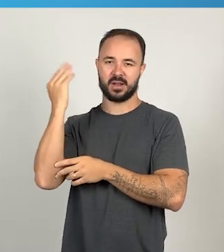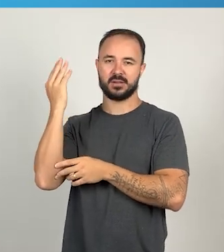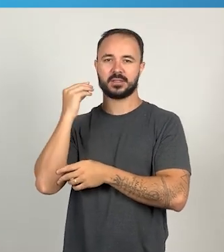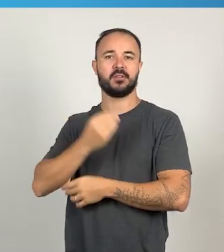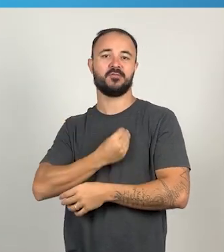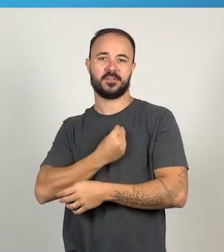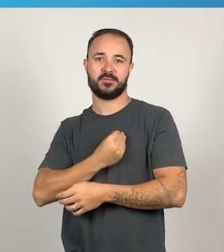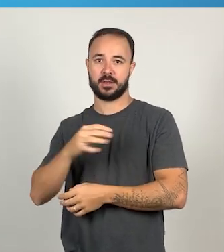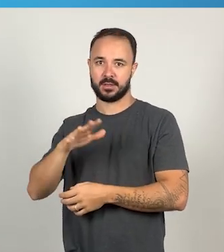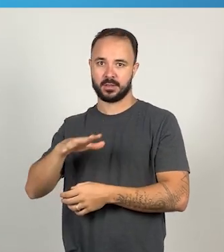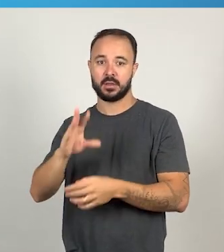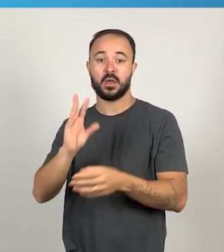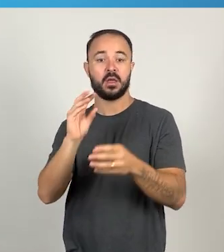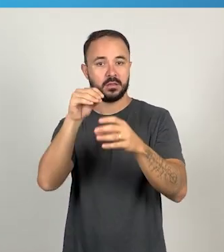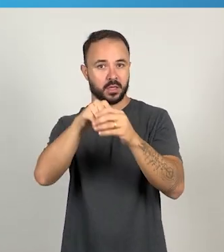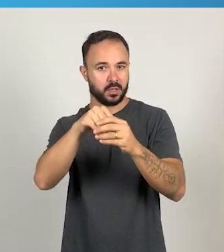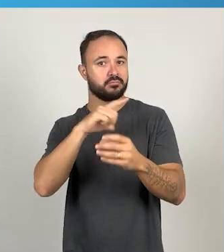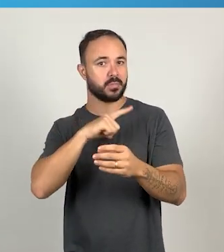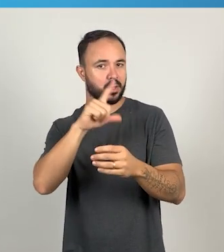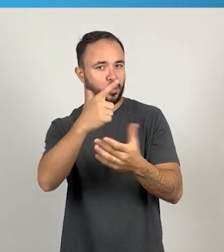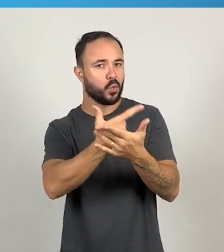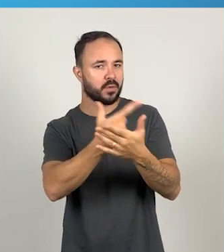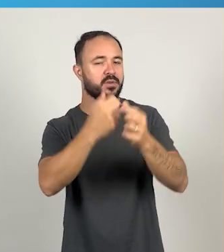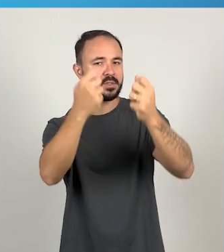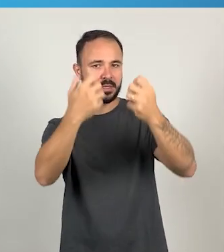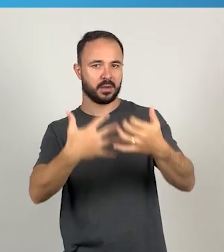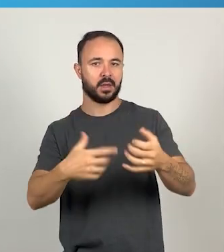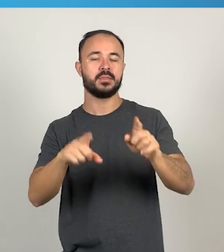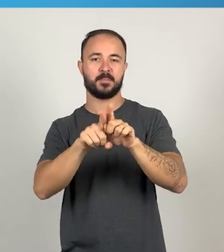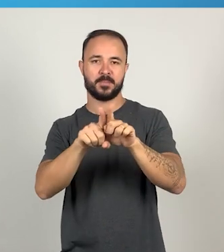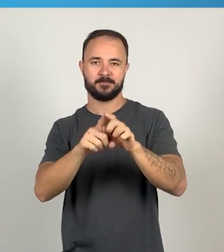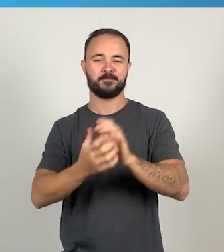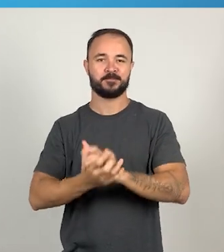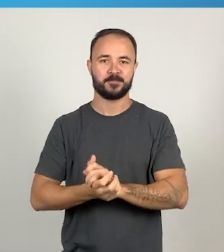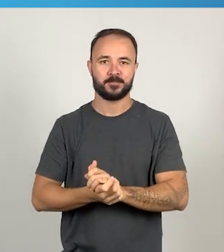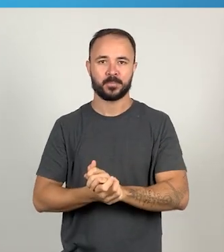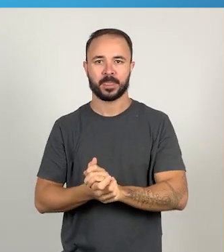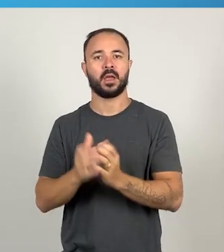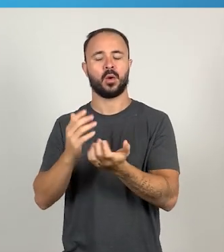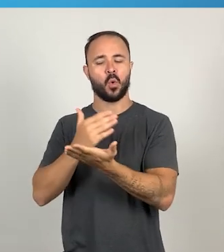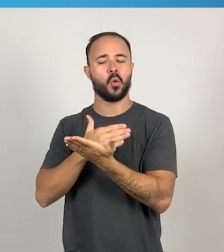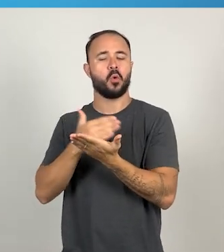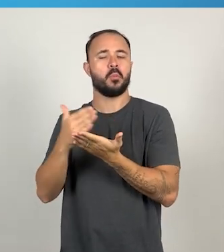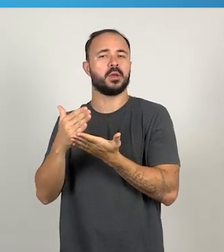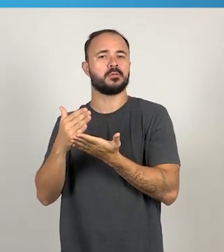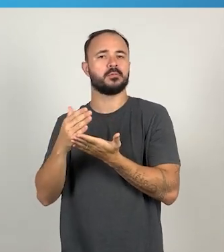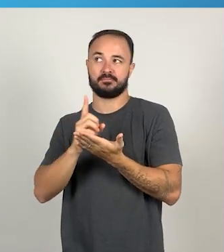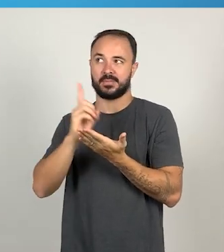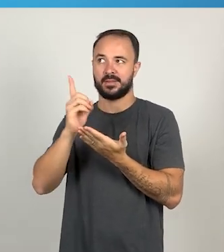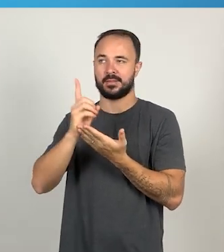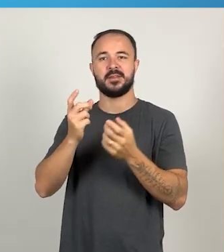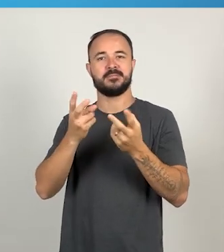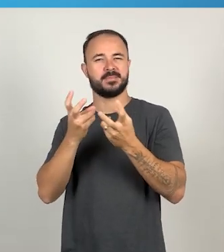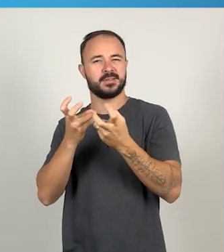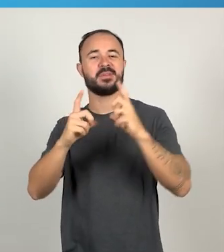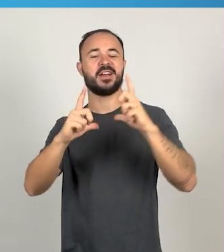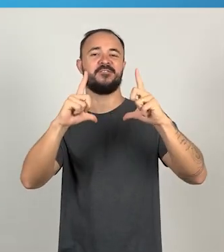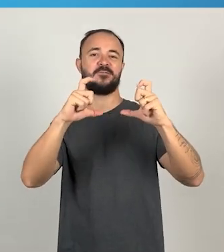no seu material sobre Imperatriz. O início. Olha essa foto,